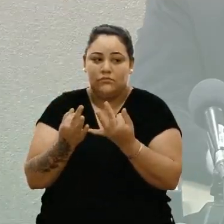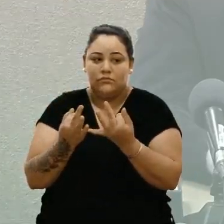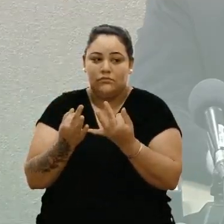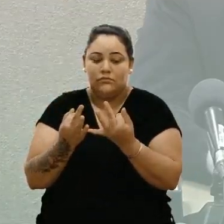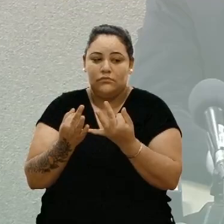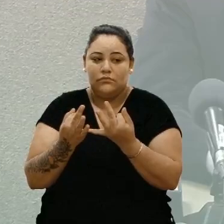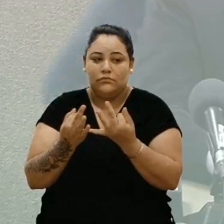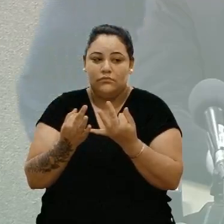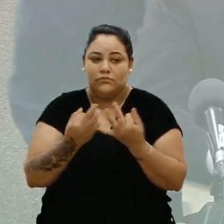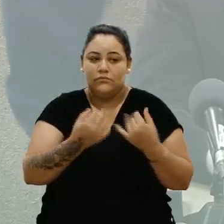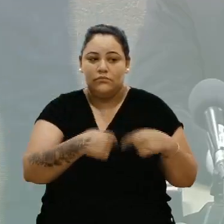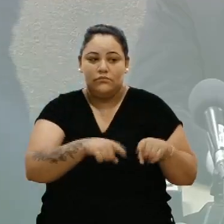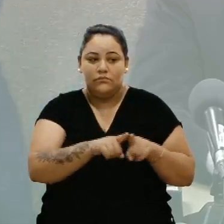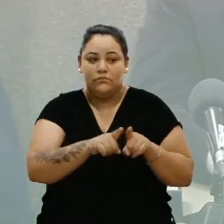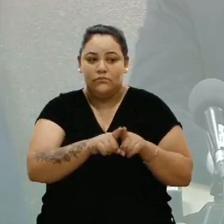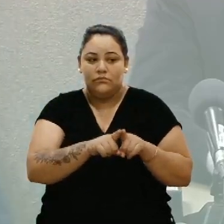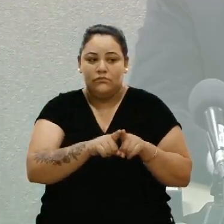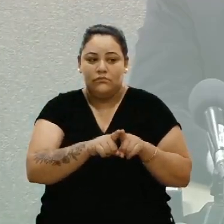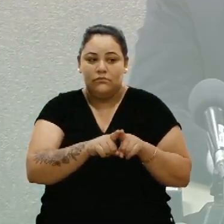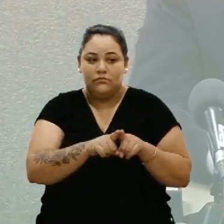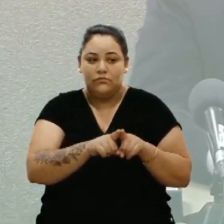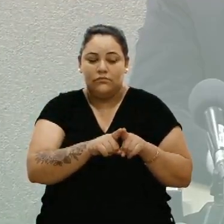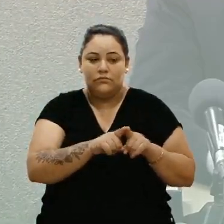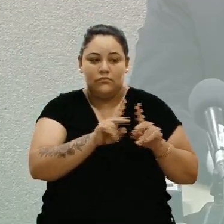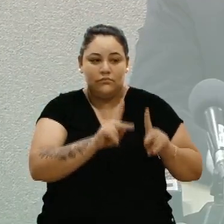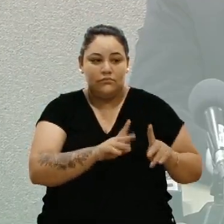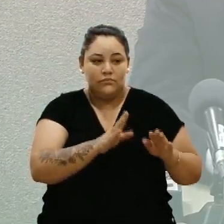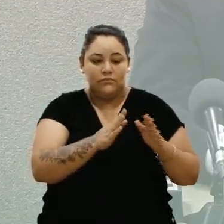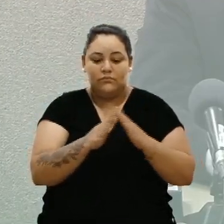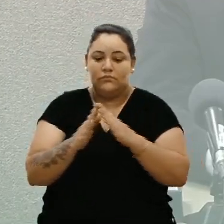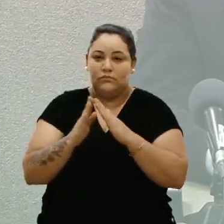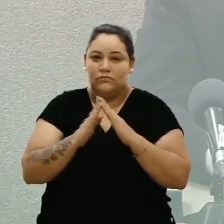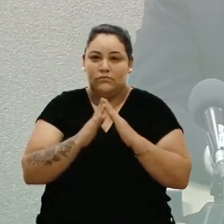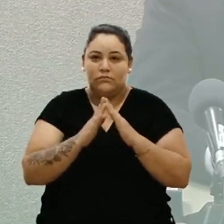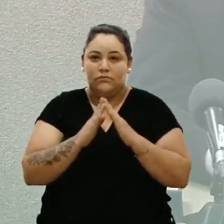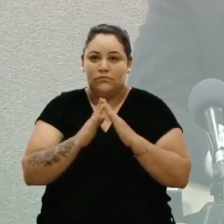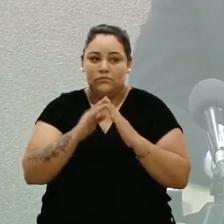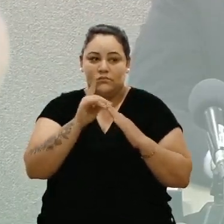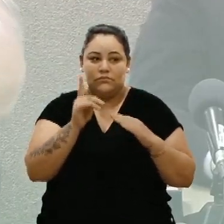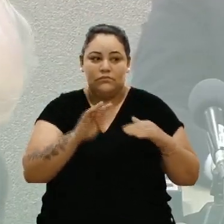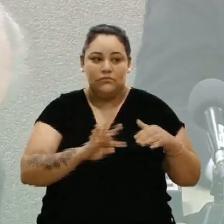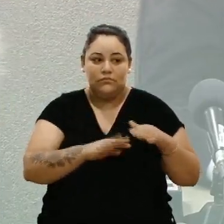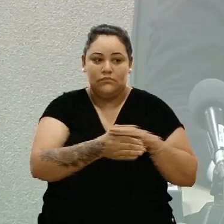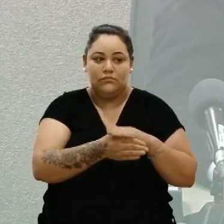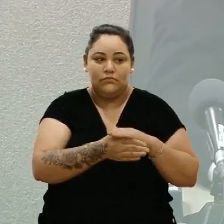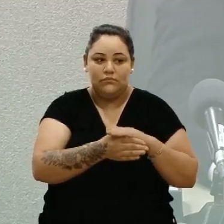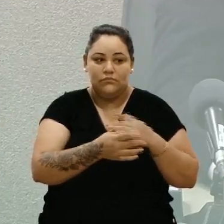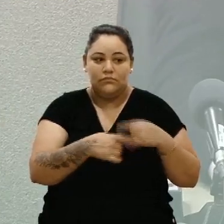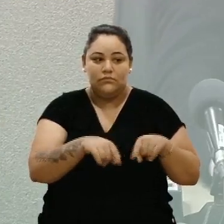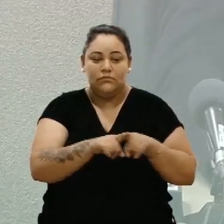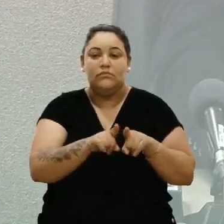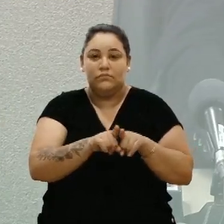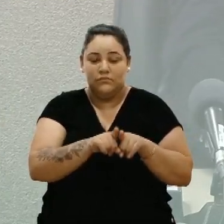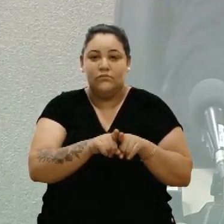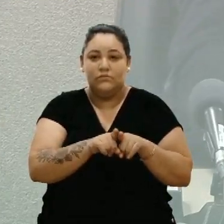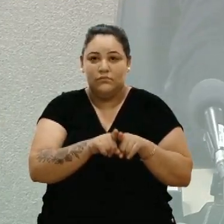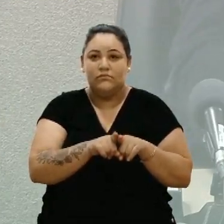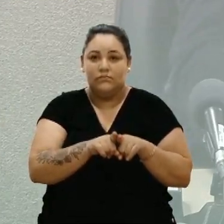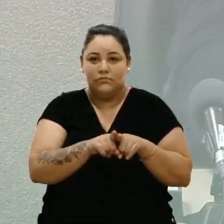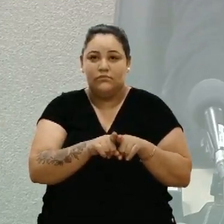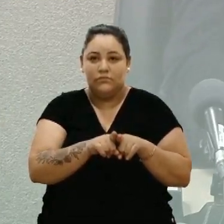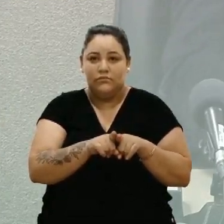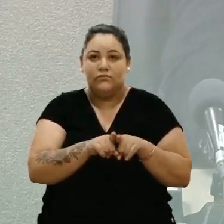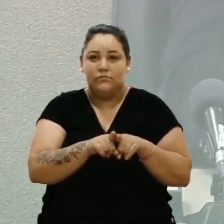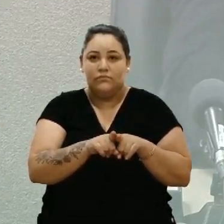lá vê que, de fato, essas pessoas residem numa área que não é adequada, né? Uma área em que uma ambulância não consegue chegar, o